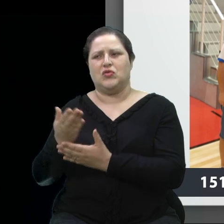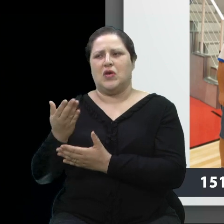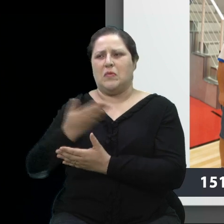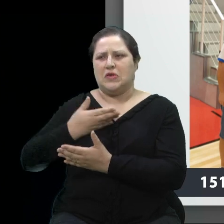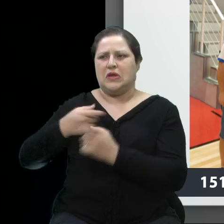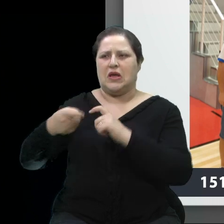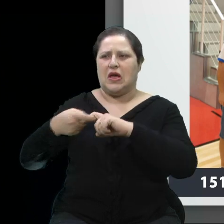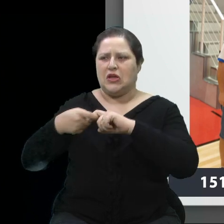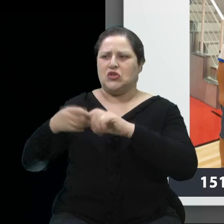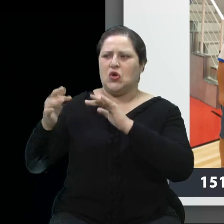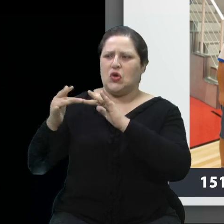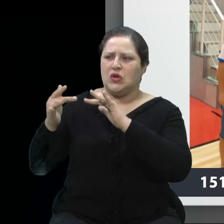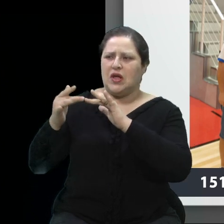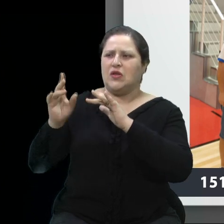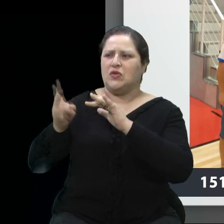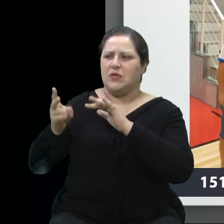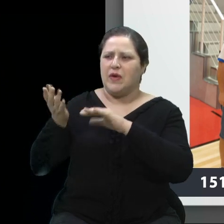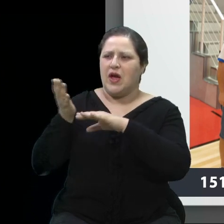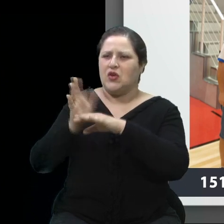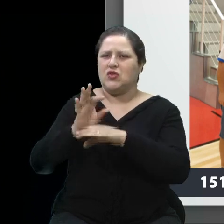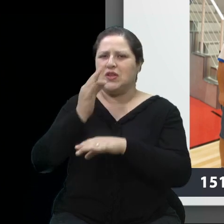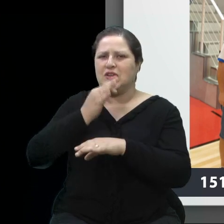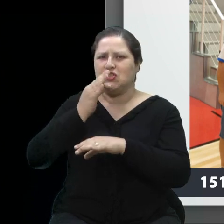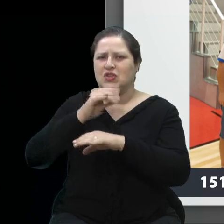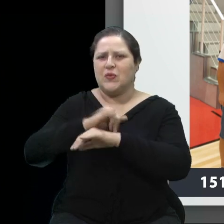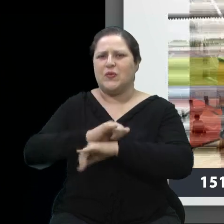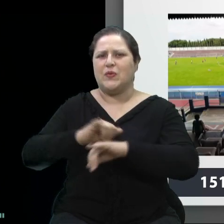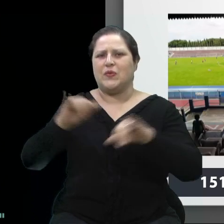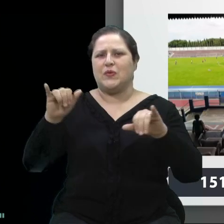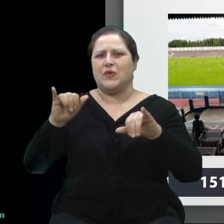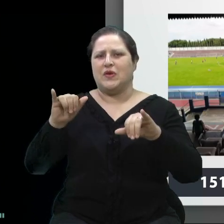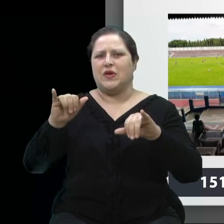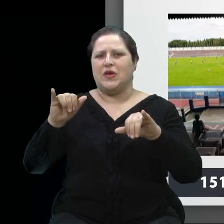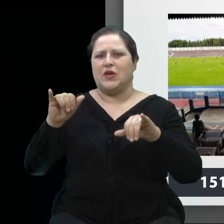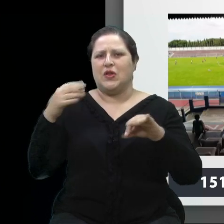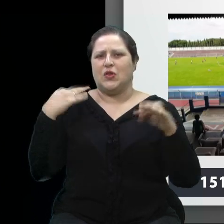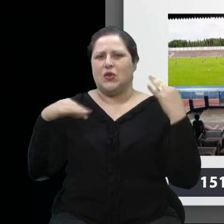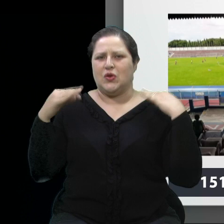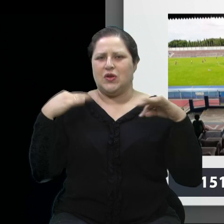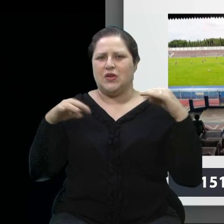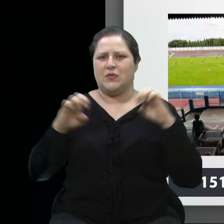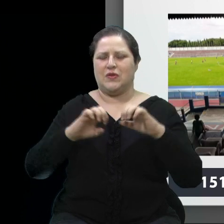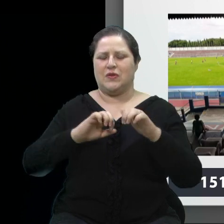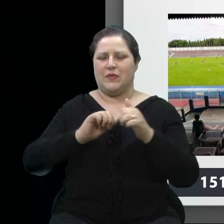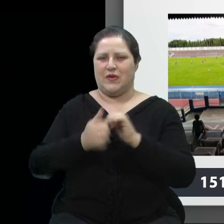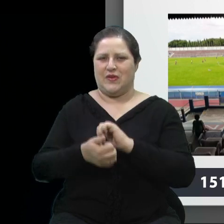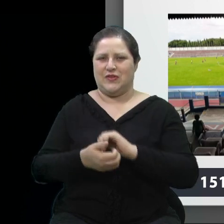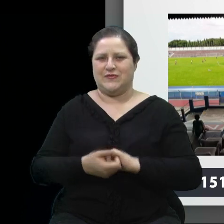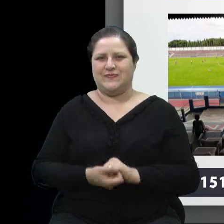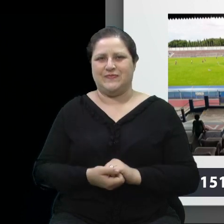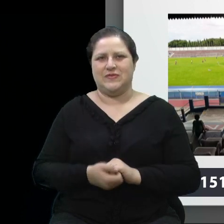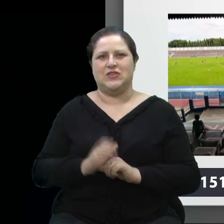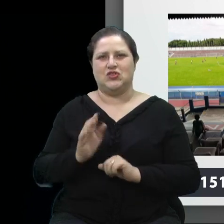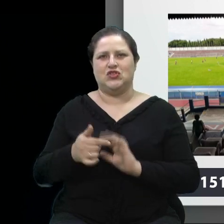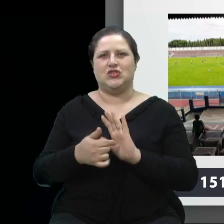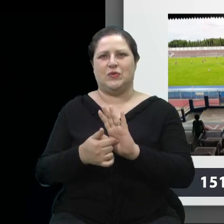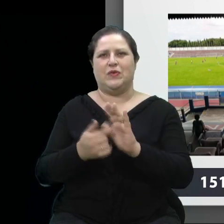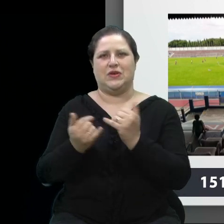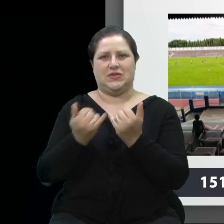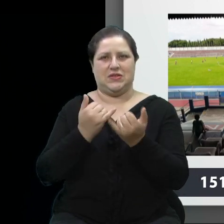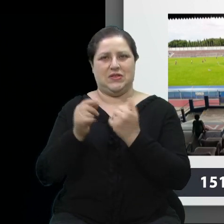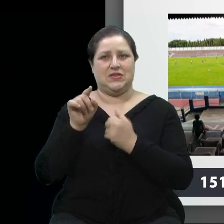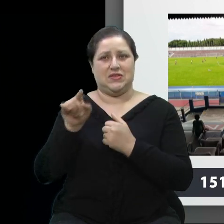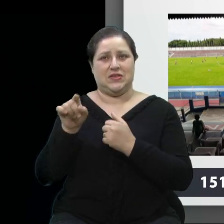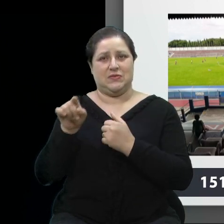a difundir o turismo esportivo. Pode passar, Cleber. Aqui tem alguns exemplos daquilo que eu vim falando, né?